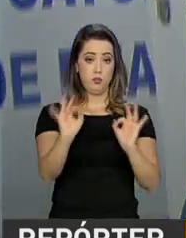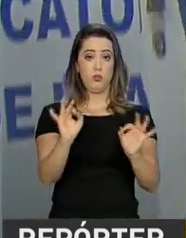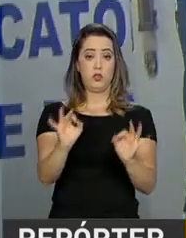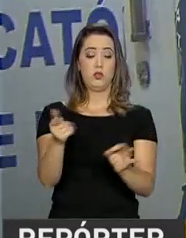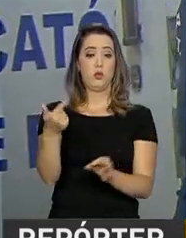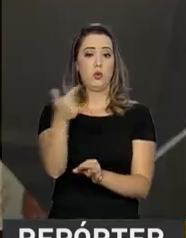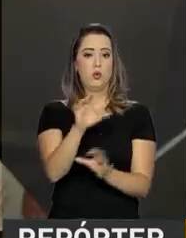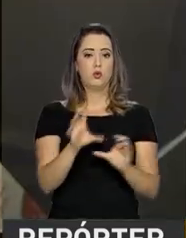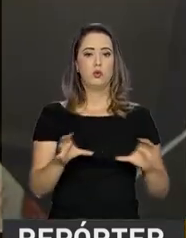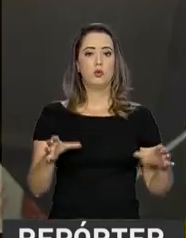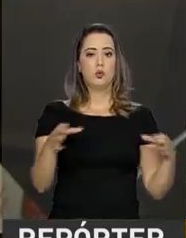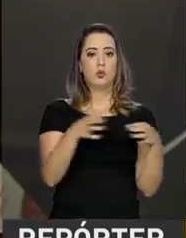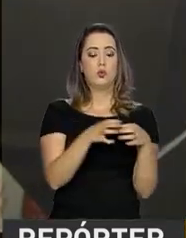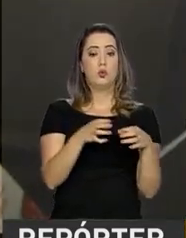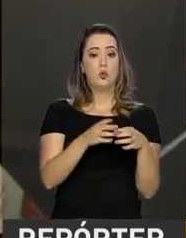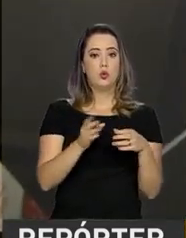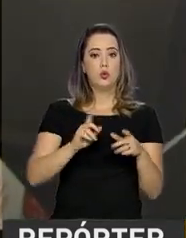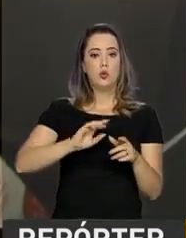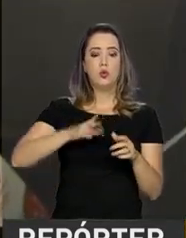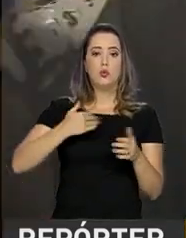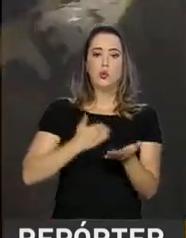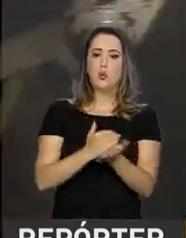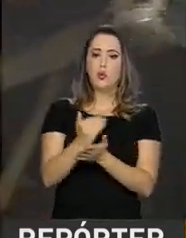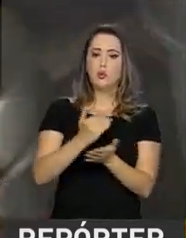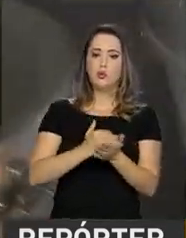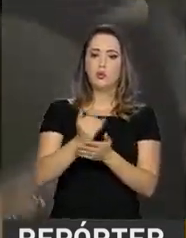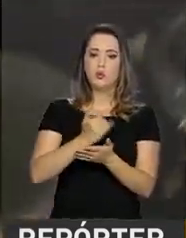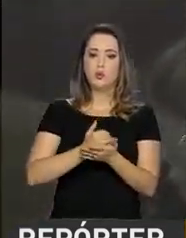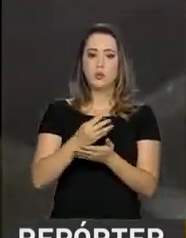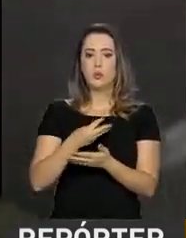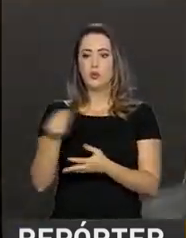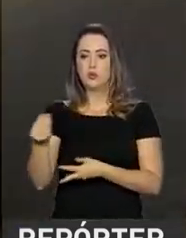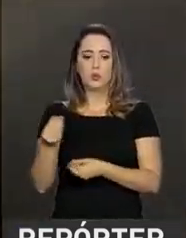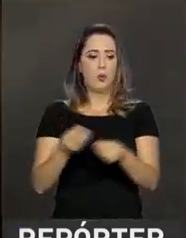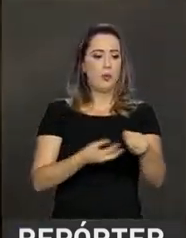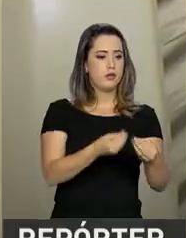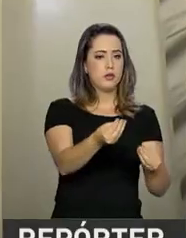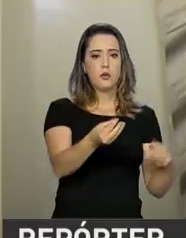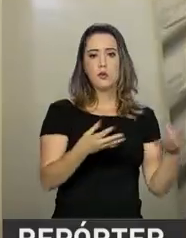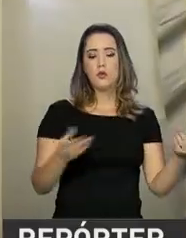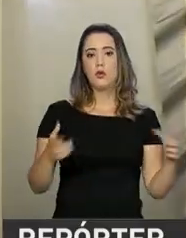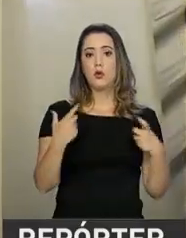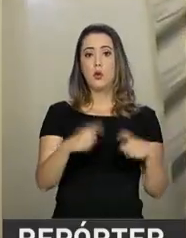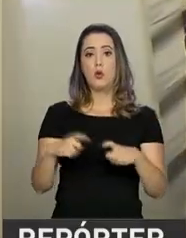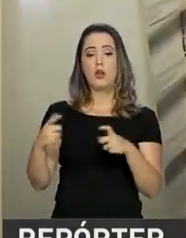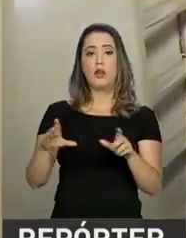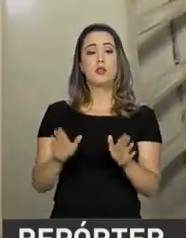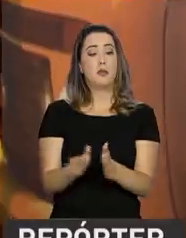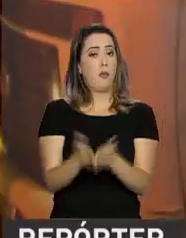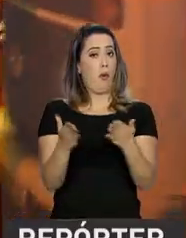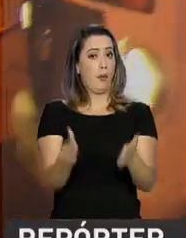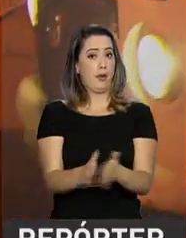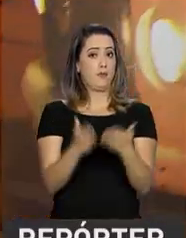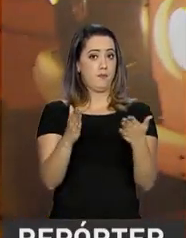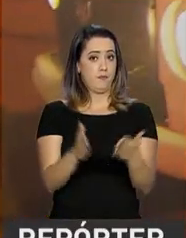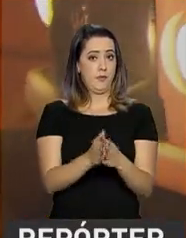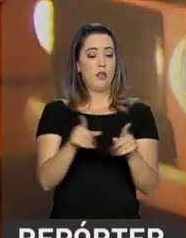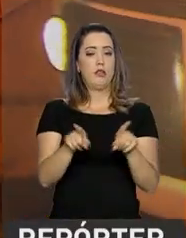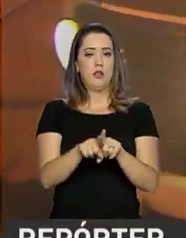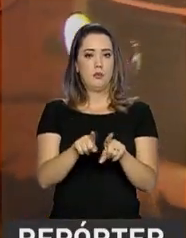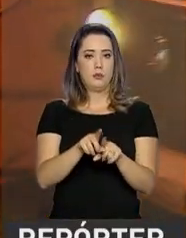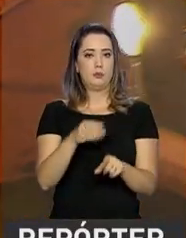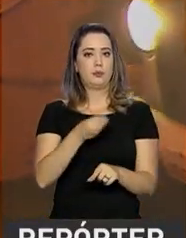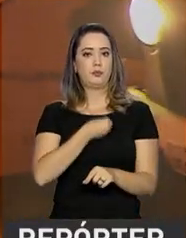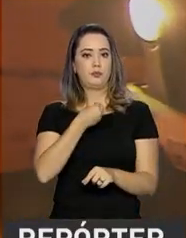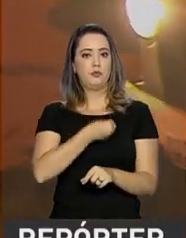outra equipe de voluntários começa a ronda para distribuir a sopa em comunidades pobres e também para quem vive nas ruas da